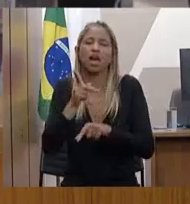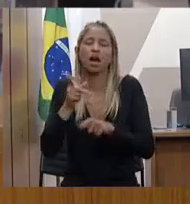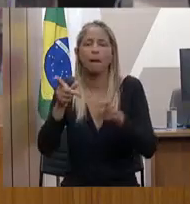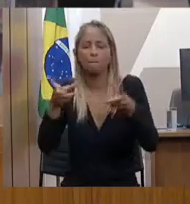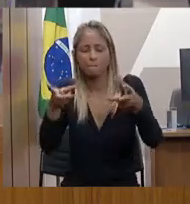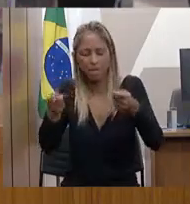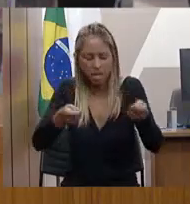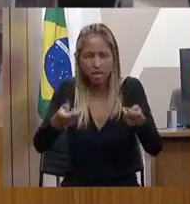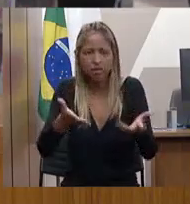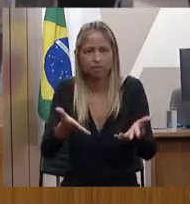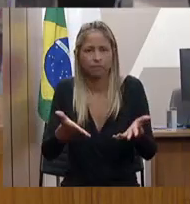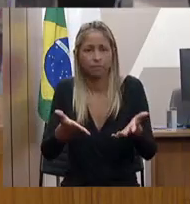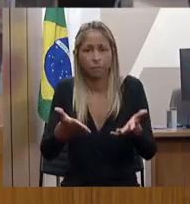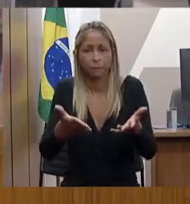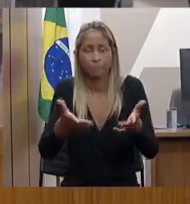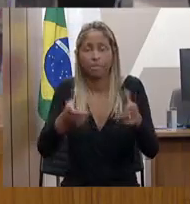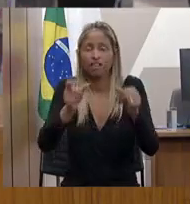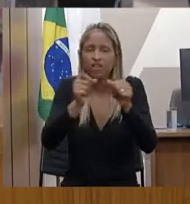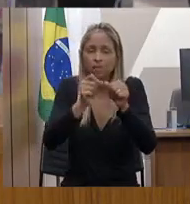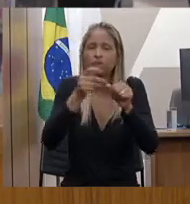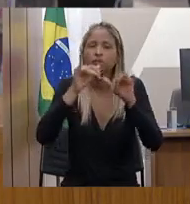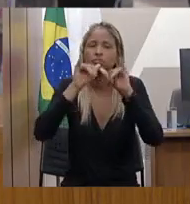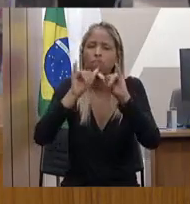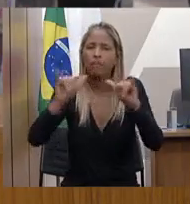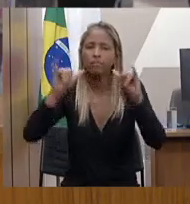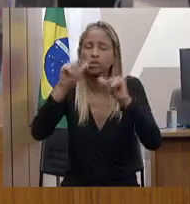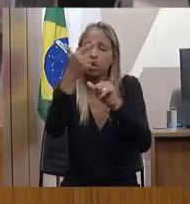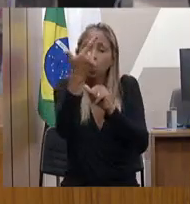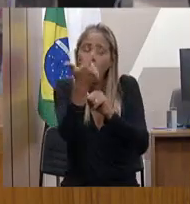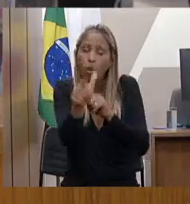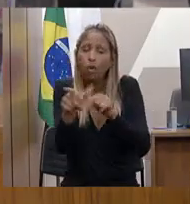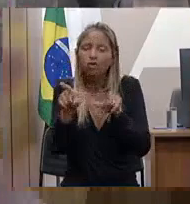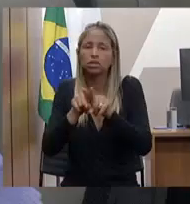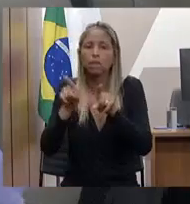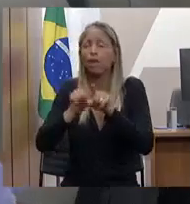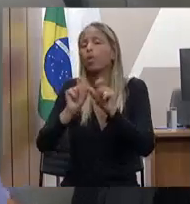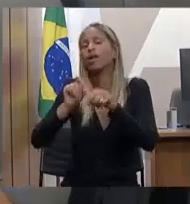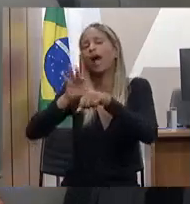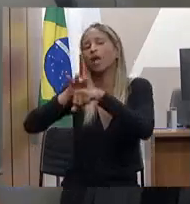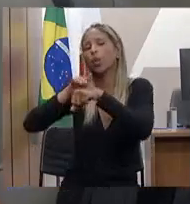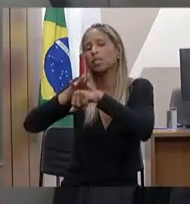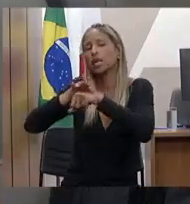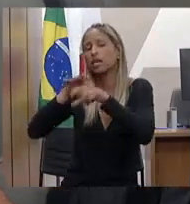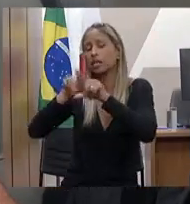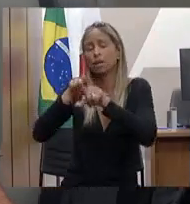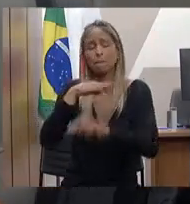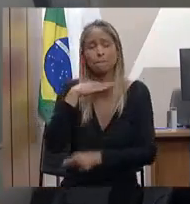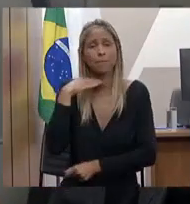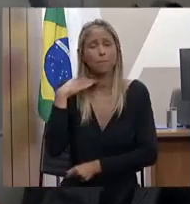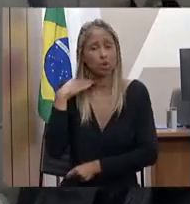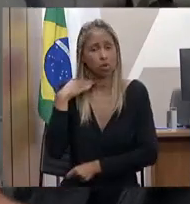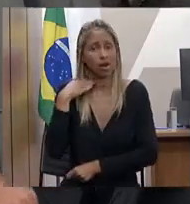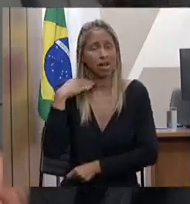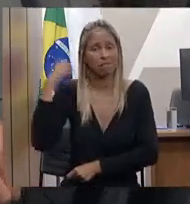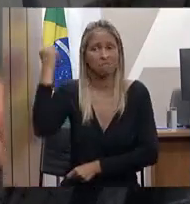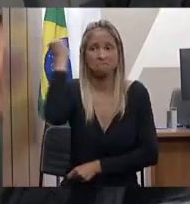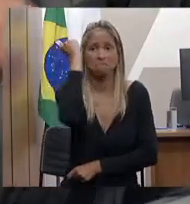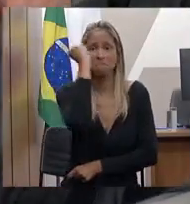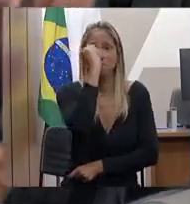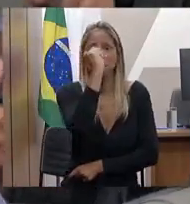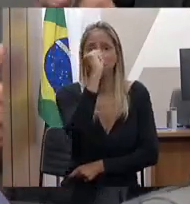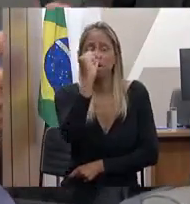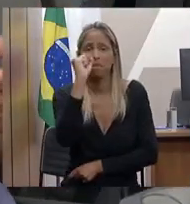mineração nós temos aqui para falar né de outras formas de adoecer e morrer além de ser assassinado